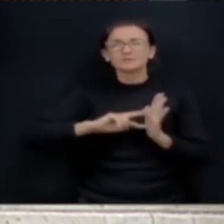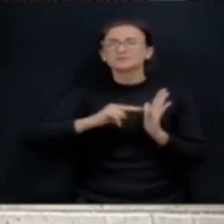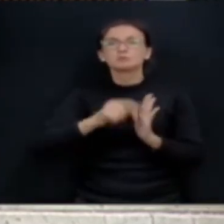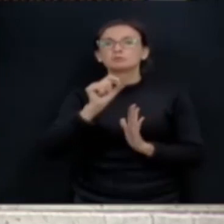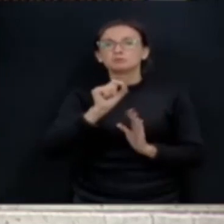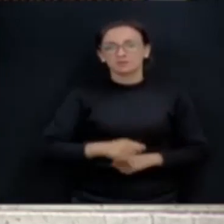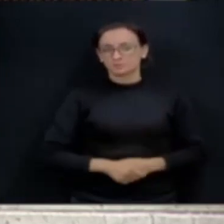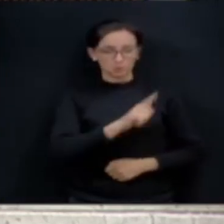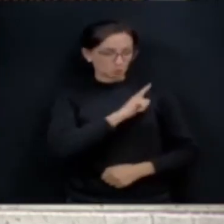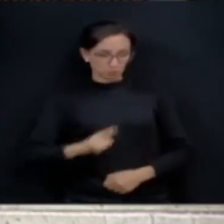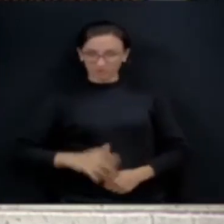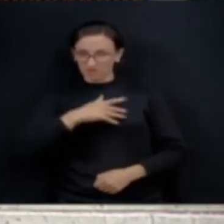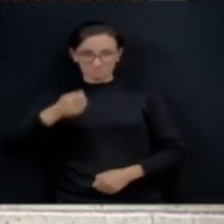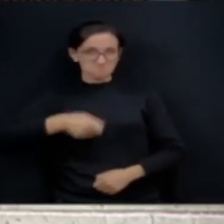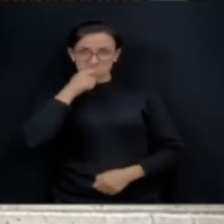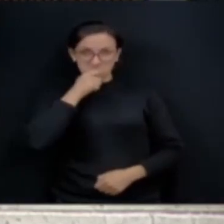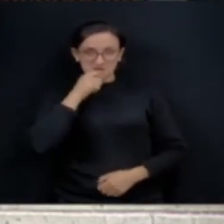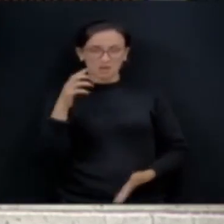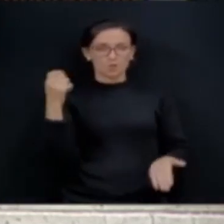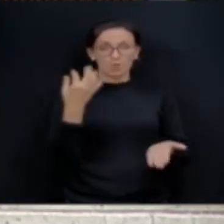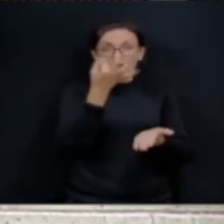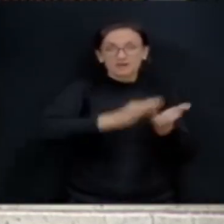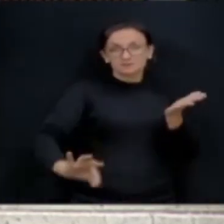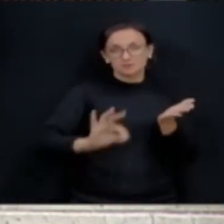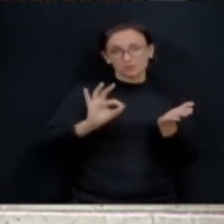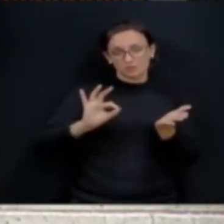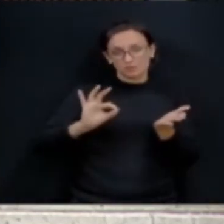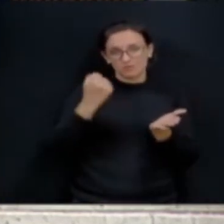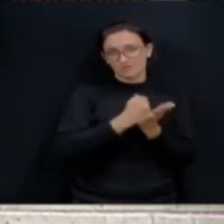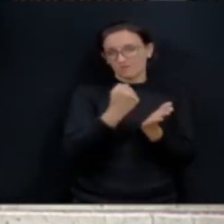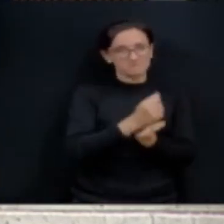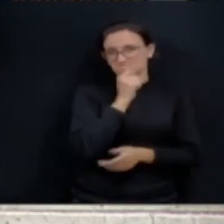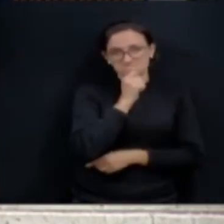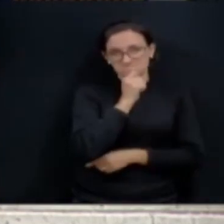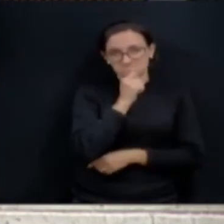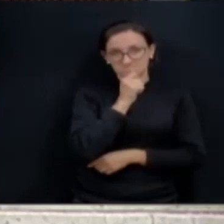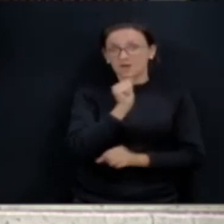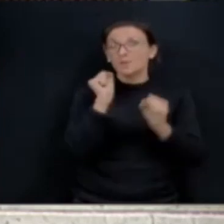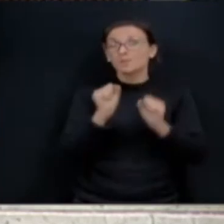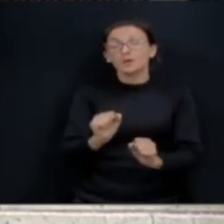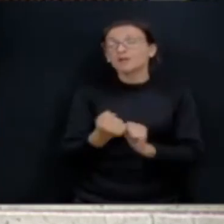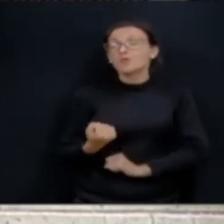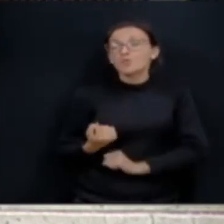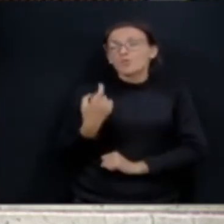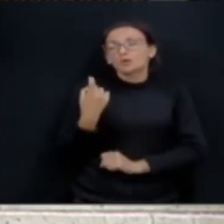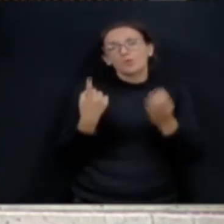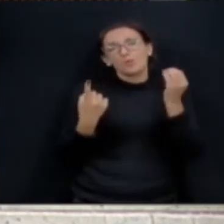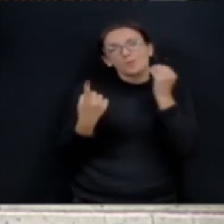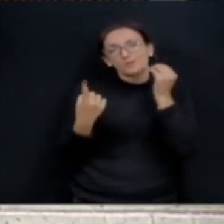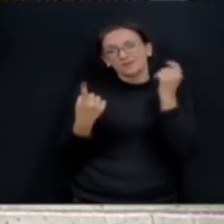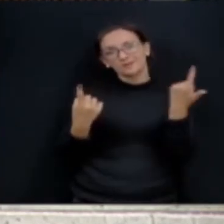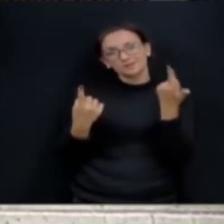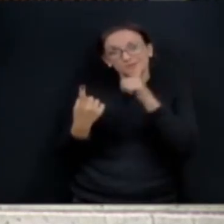o convênio. E esse convênio pode ser o único instrumento que a gente tenha para parar o que está acontecendo no